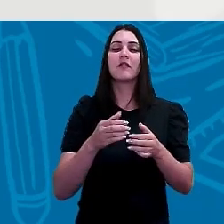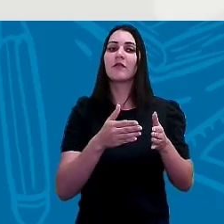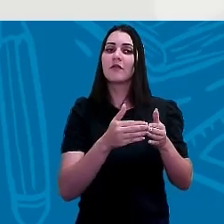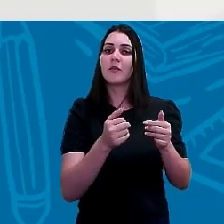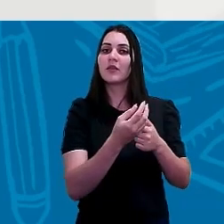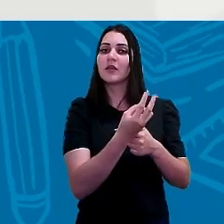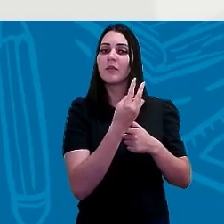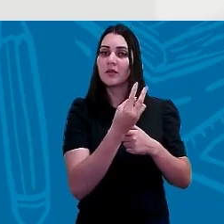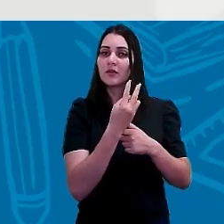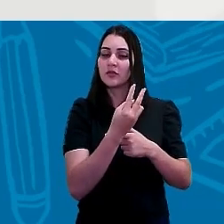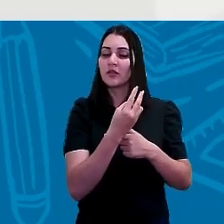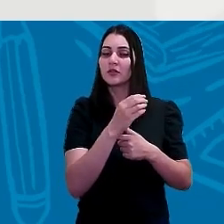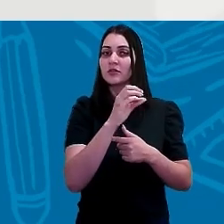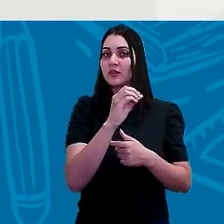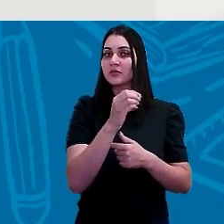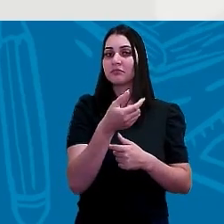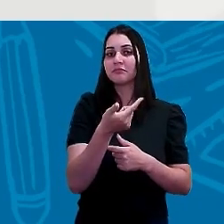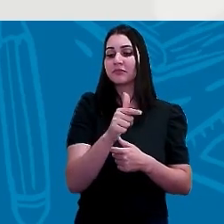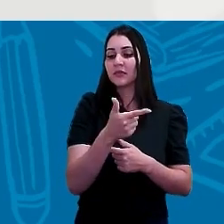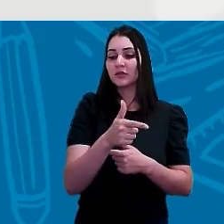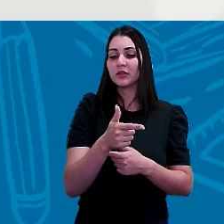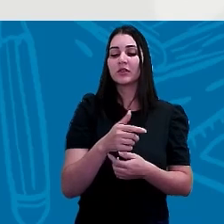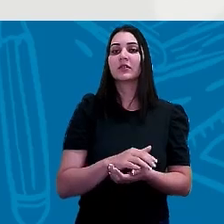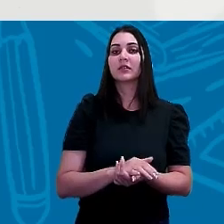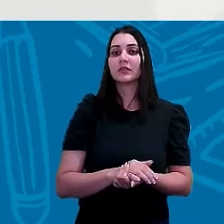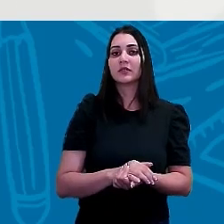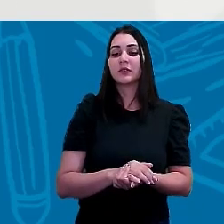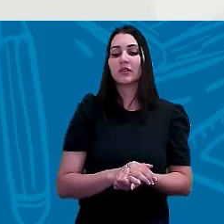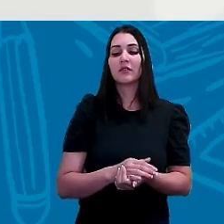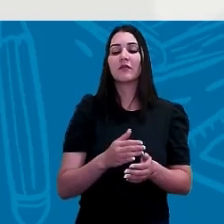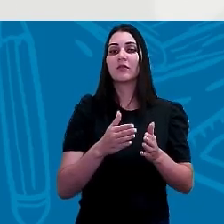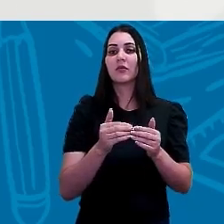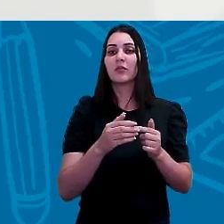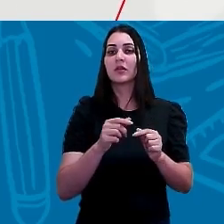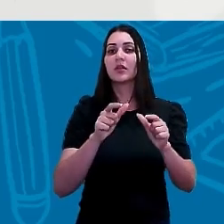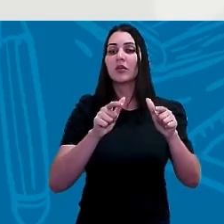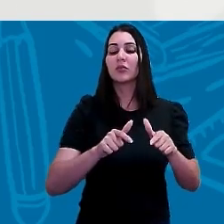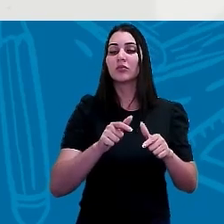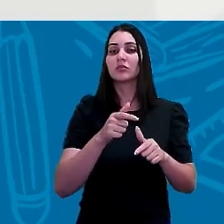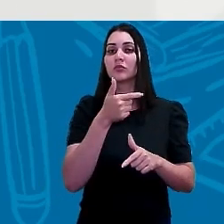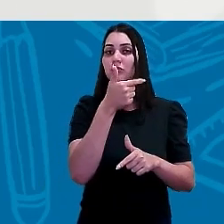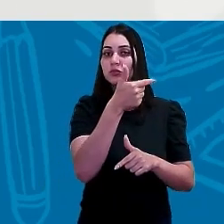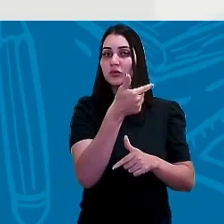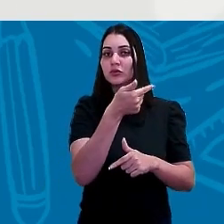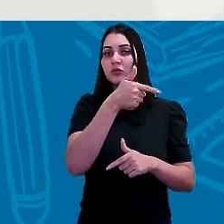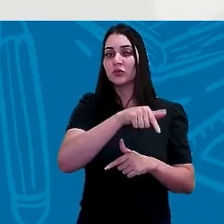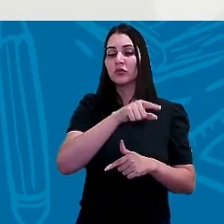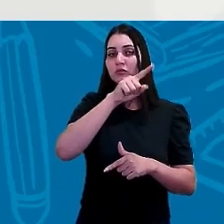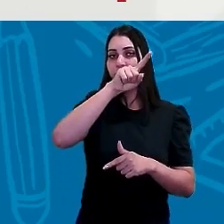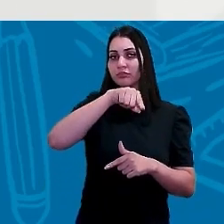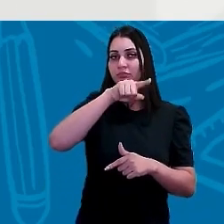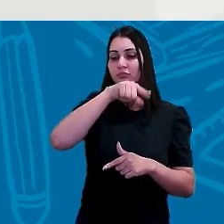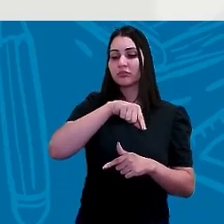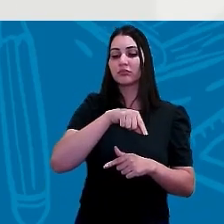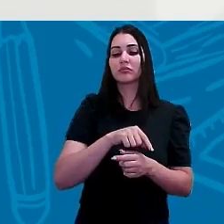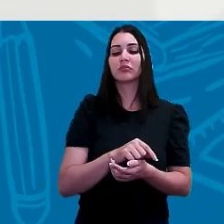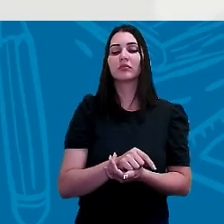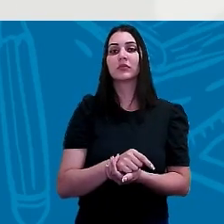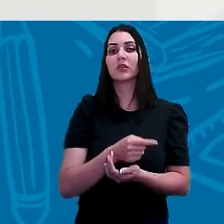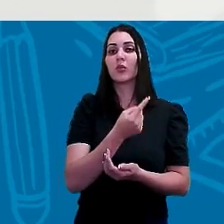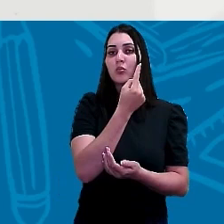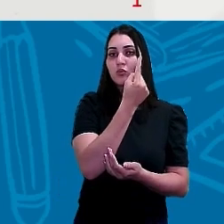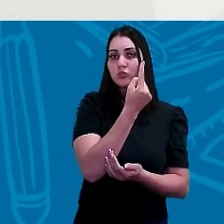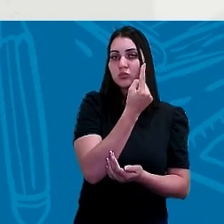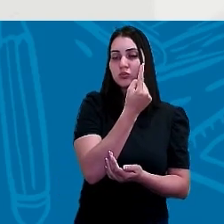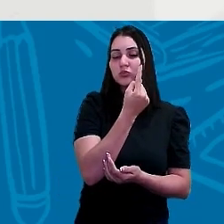para o 0, que ele não tem para dar. Então, vou pedir lá, ó, para o 2 de novo. Então, eu corto, aí tiro 1,